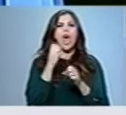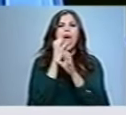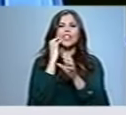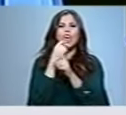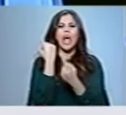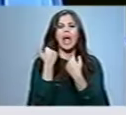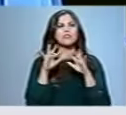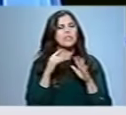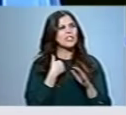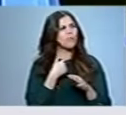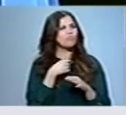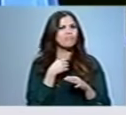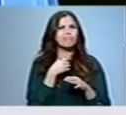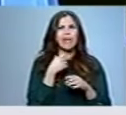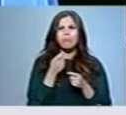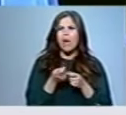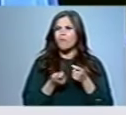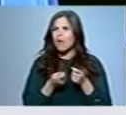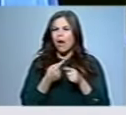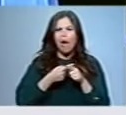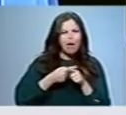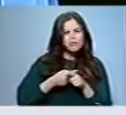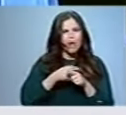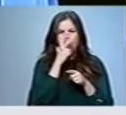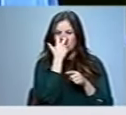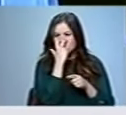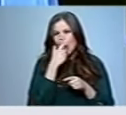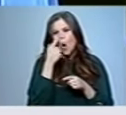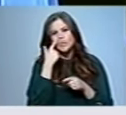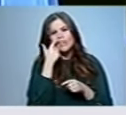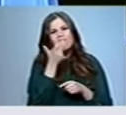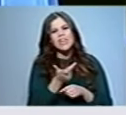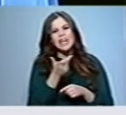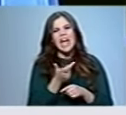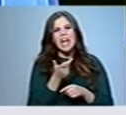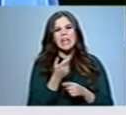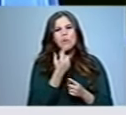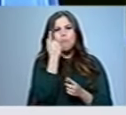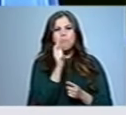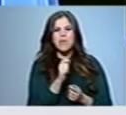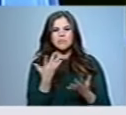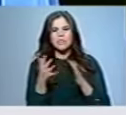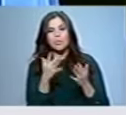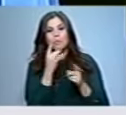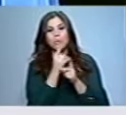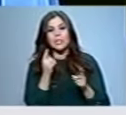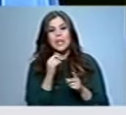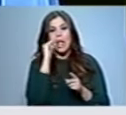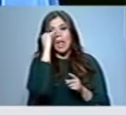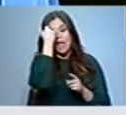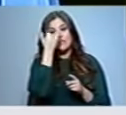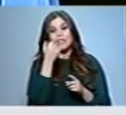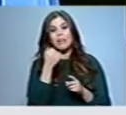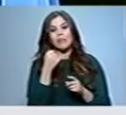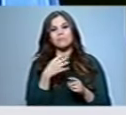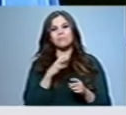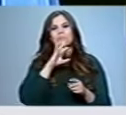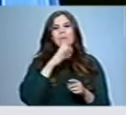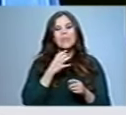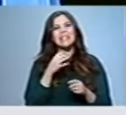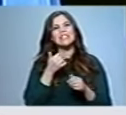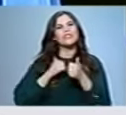é que comecei a gostar e acabei de ficar 30 e tal dias. E é um povo que, apesar da Índia ser um país frio, como eu disse, eles estão muito, muito